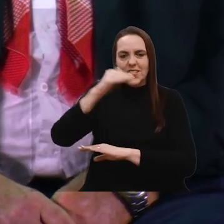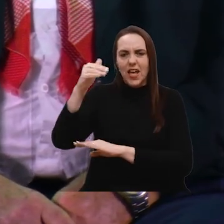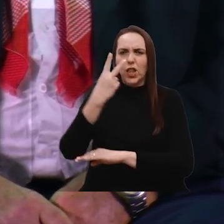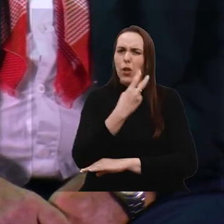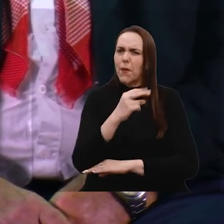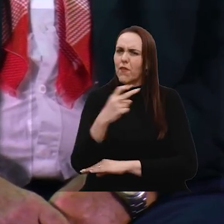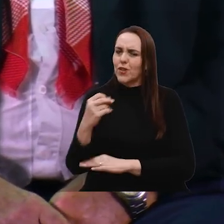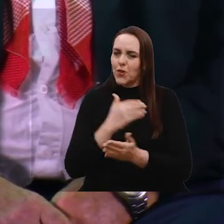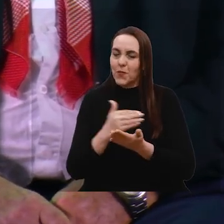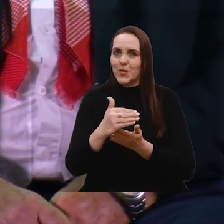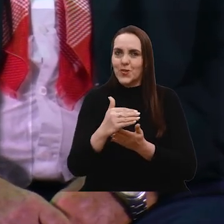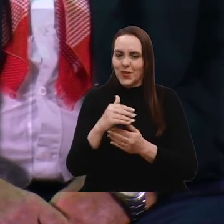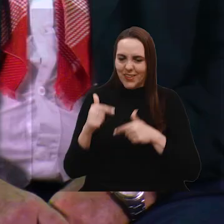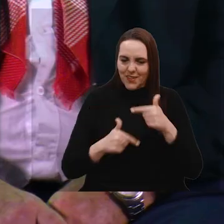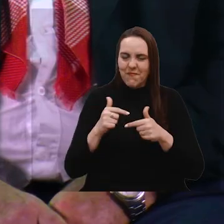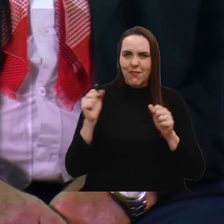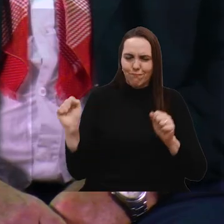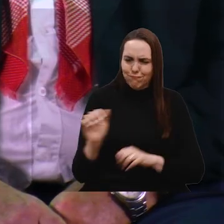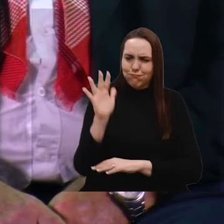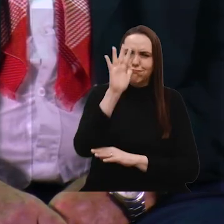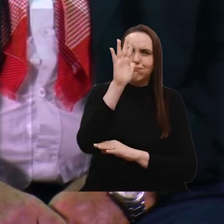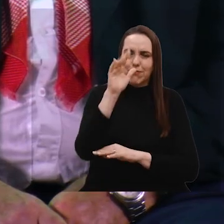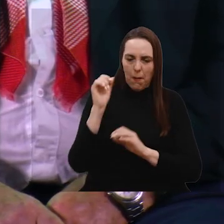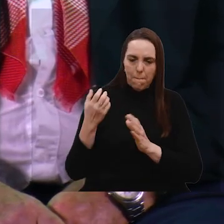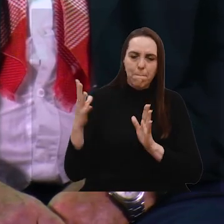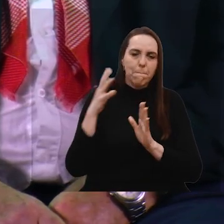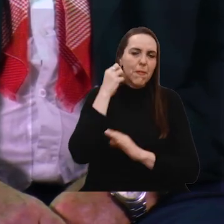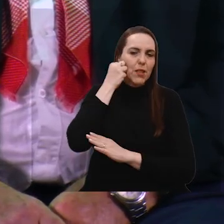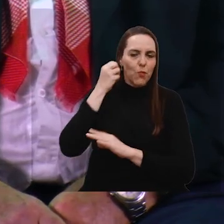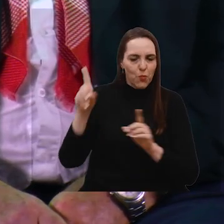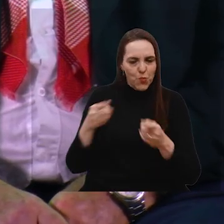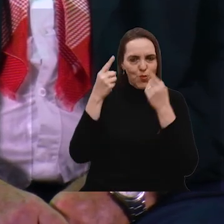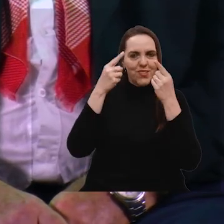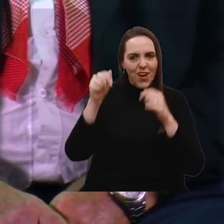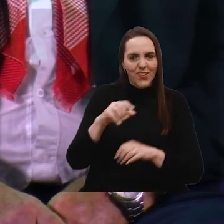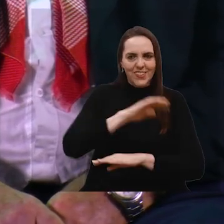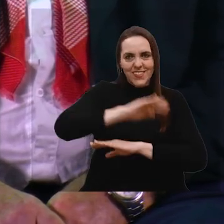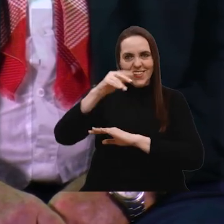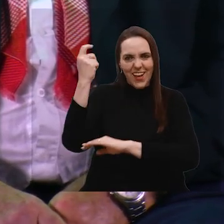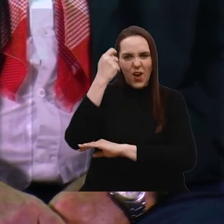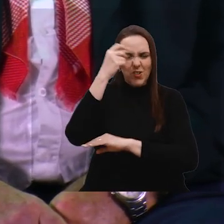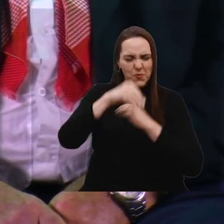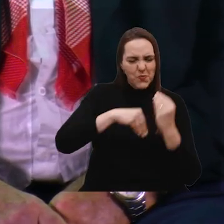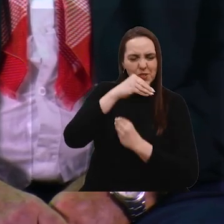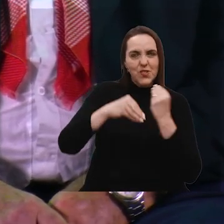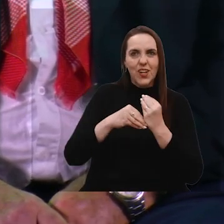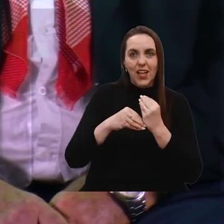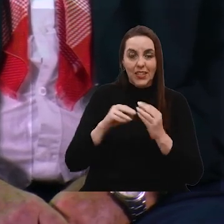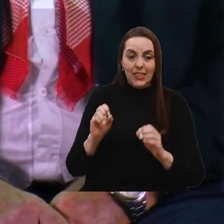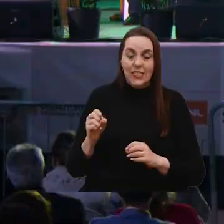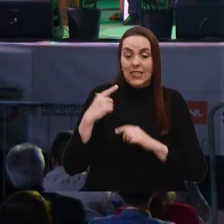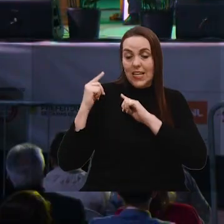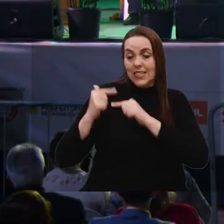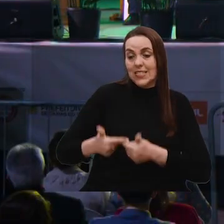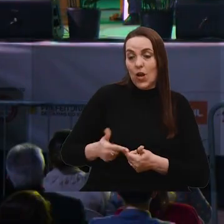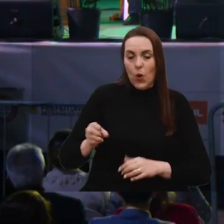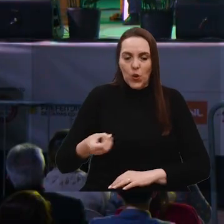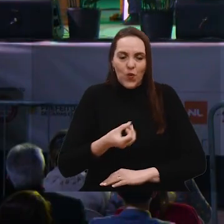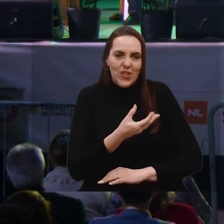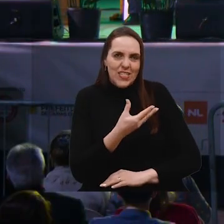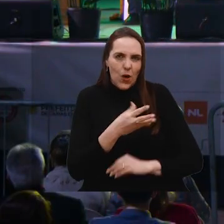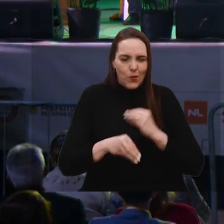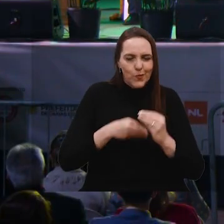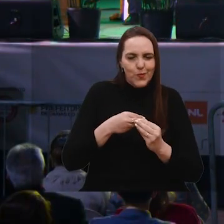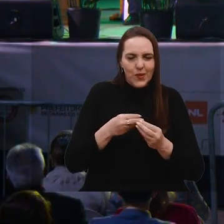serrana desde 2020. Um trabalho que busca valorizar e difundir o patrimônio musical na Serra Gaúcha, mesclando tradição e inovação